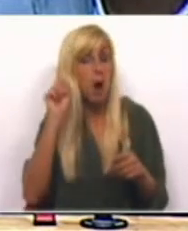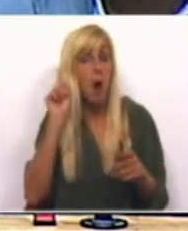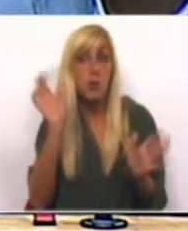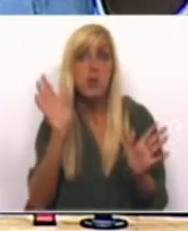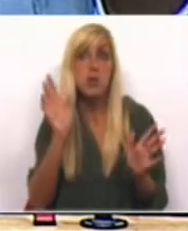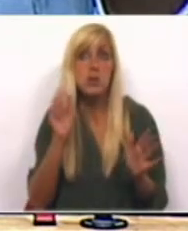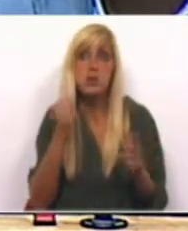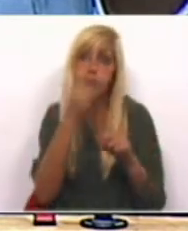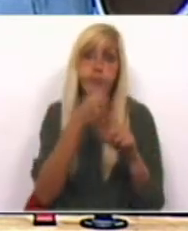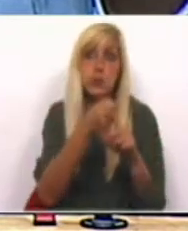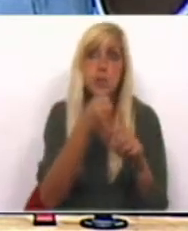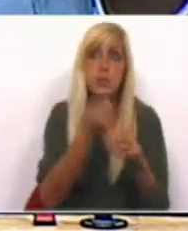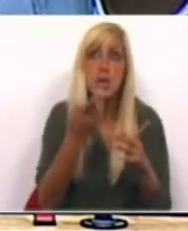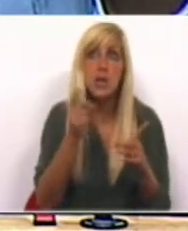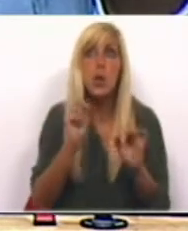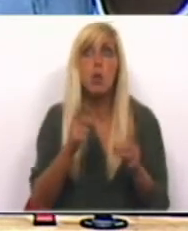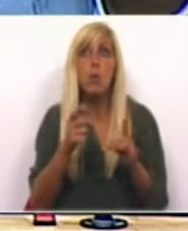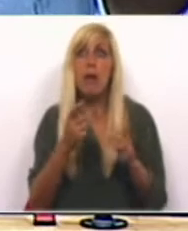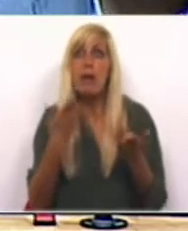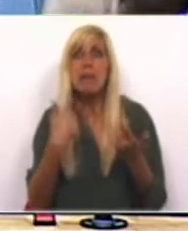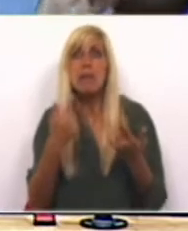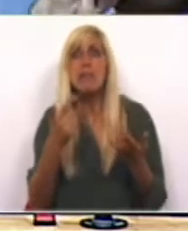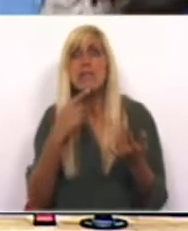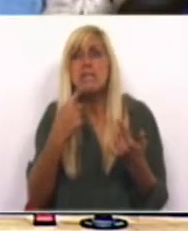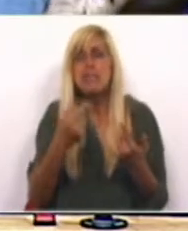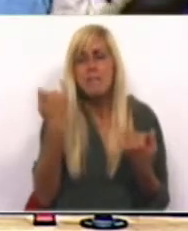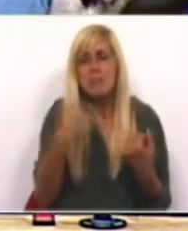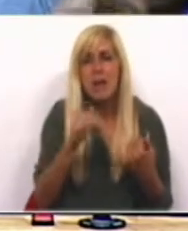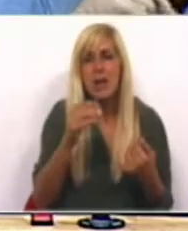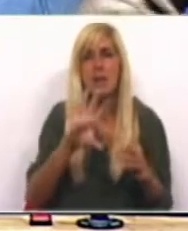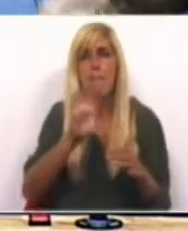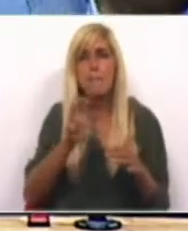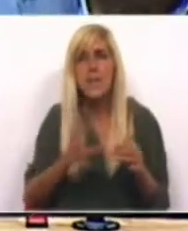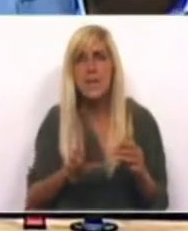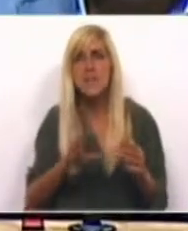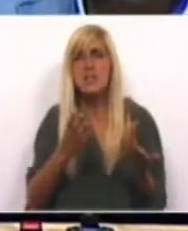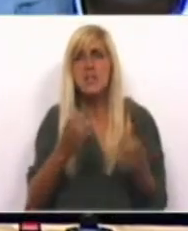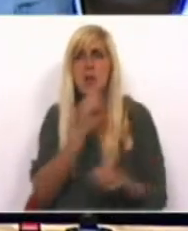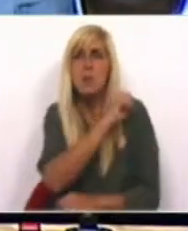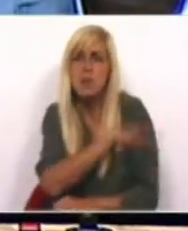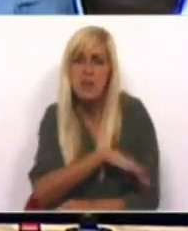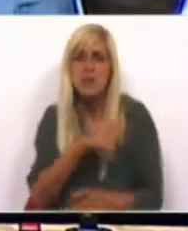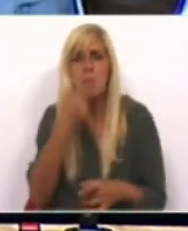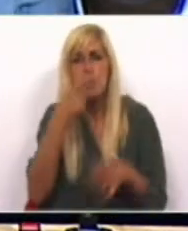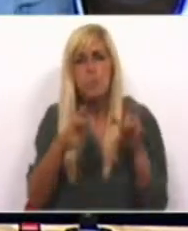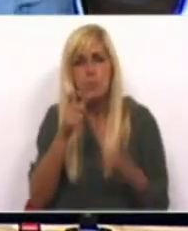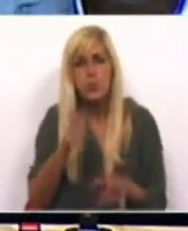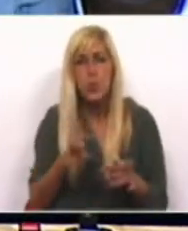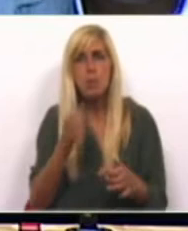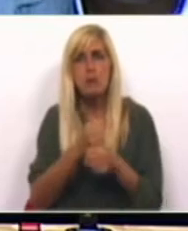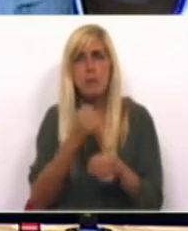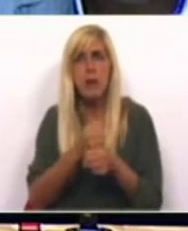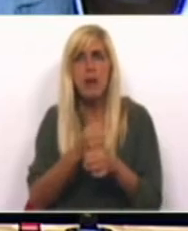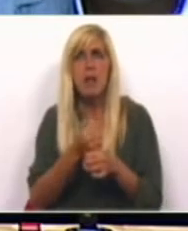para nós combatermos um fenómeno que ofende o país, que é o fenómeno da pobreza assalariada, de haver pessoas que trabalham e que mesmo com o